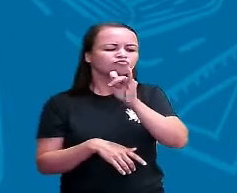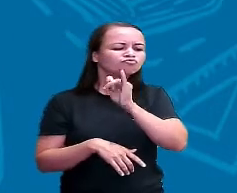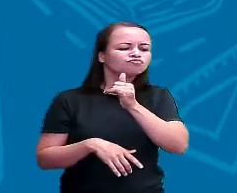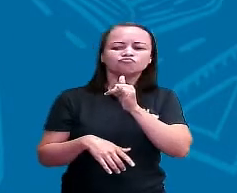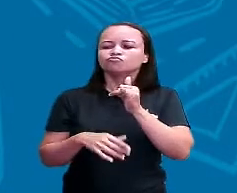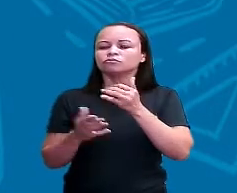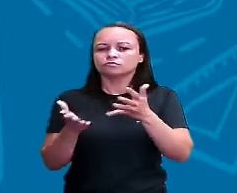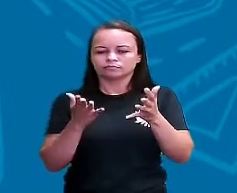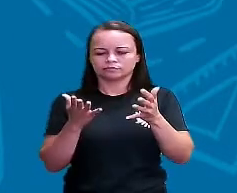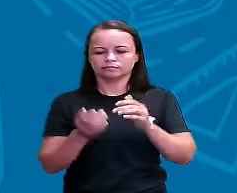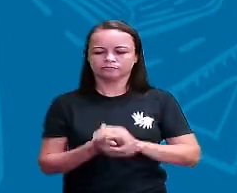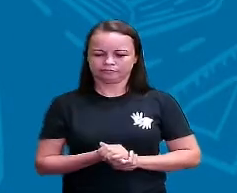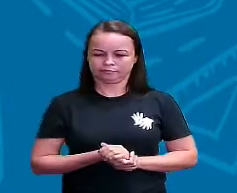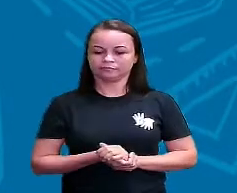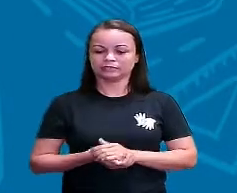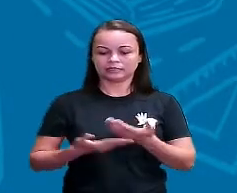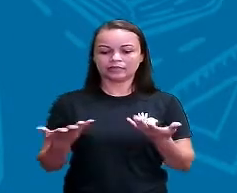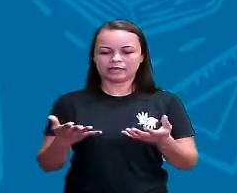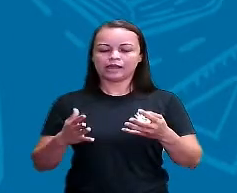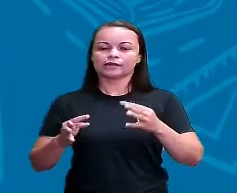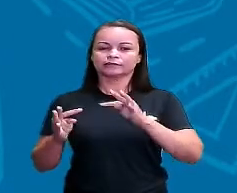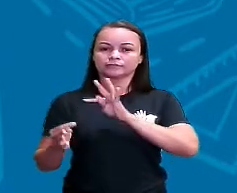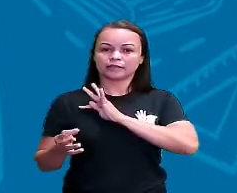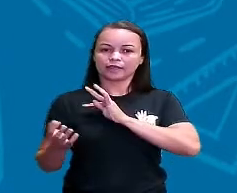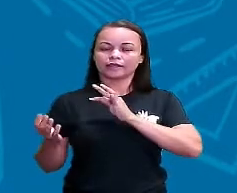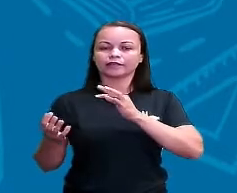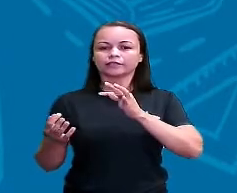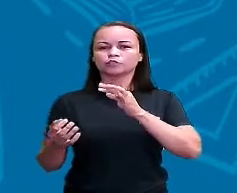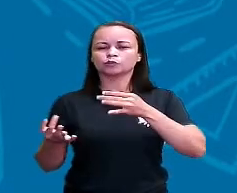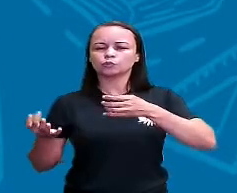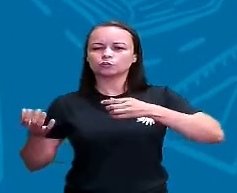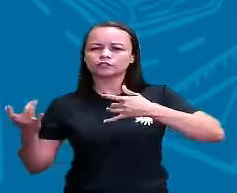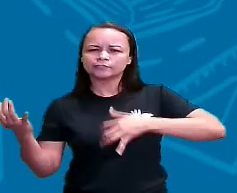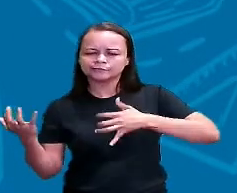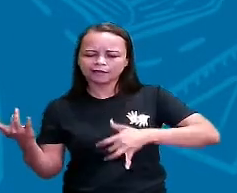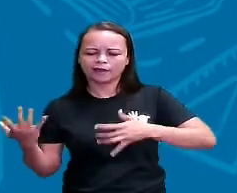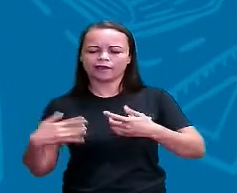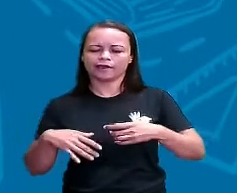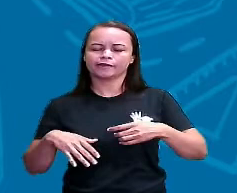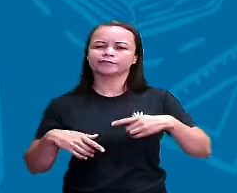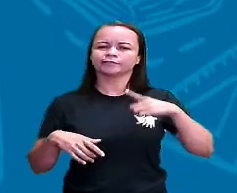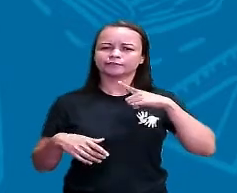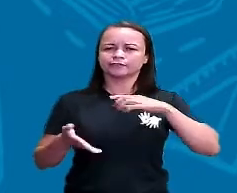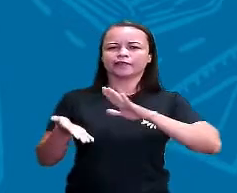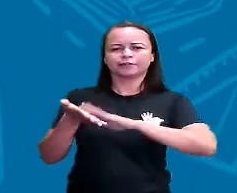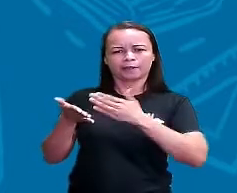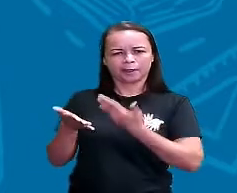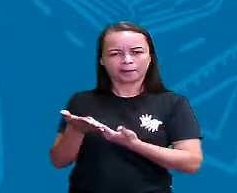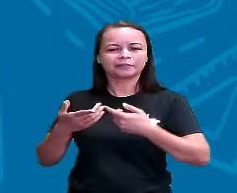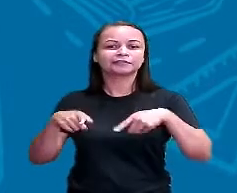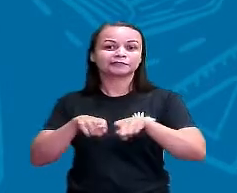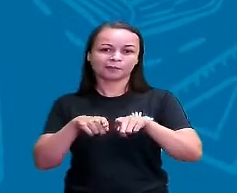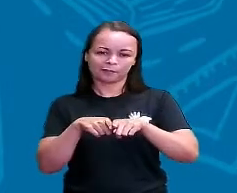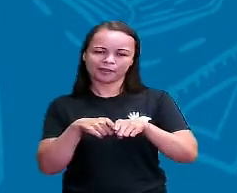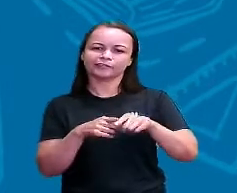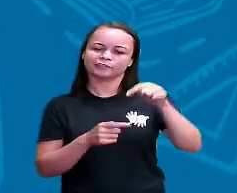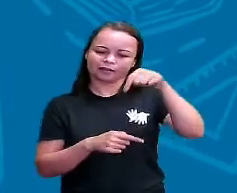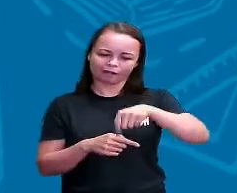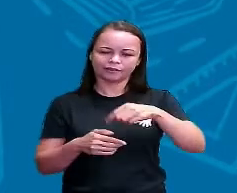guitarra, intérpretes, como a gente tem nas nossas aulas, né? Que a gente sempre tem as meninas interpretando nossas